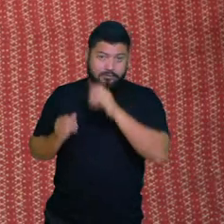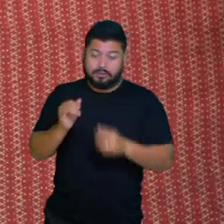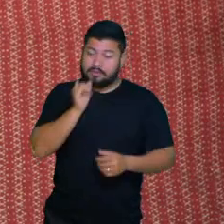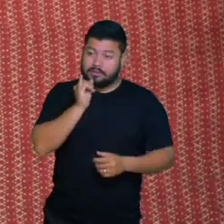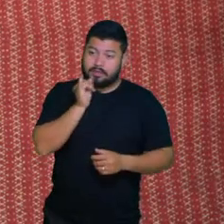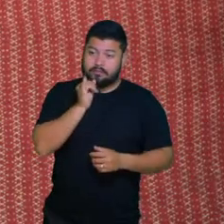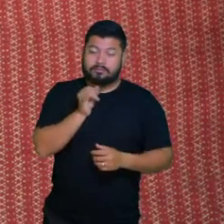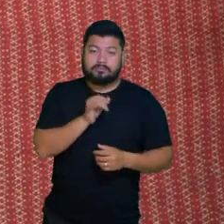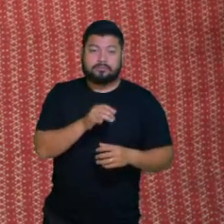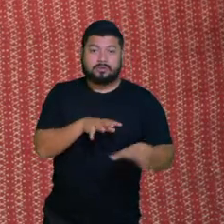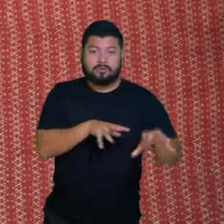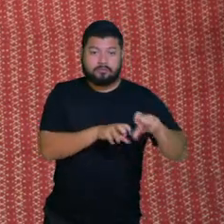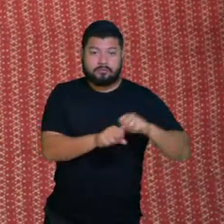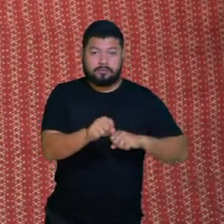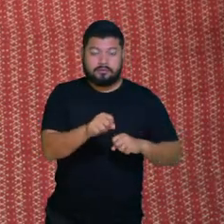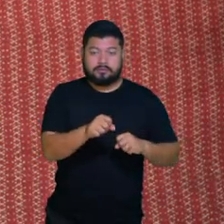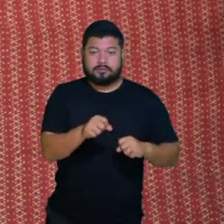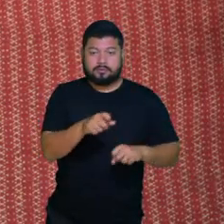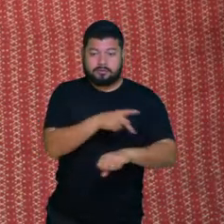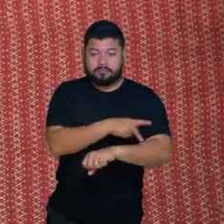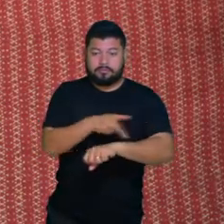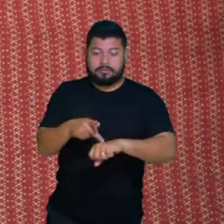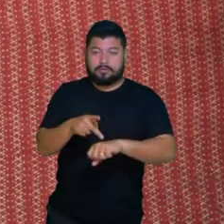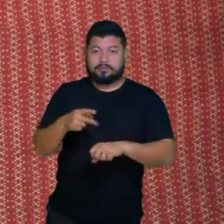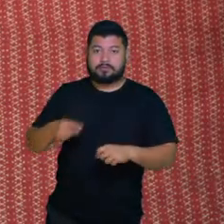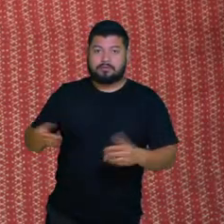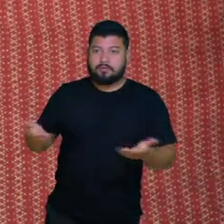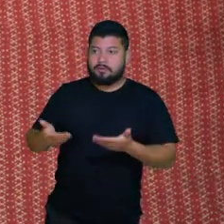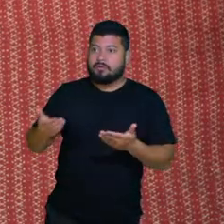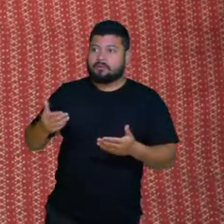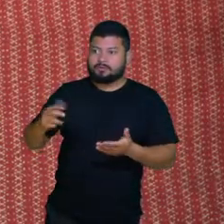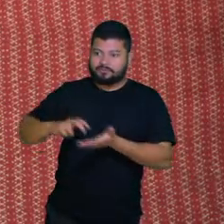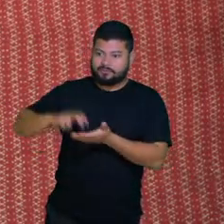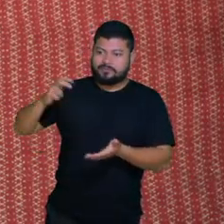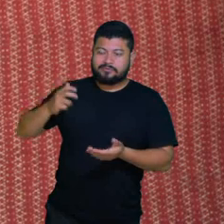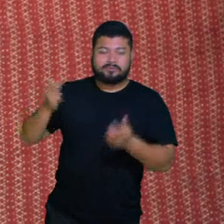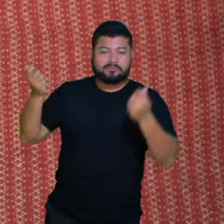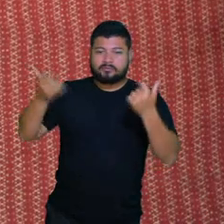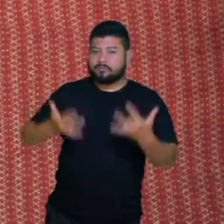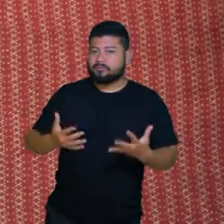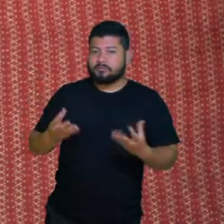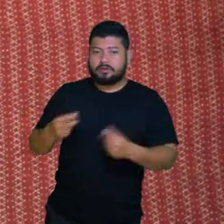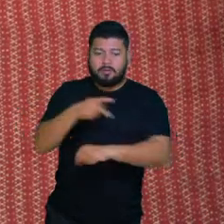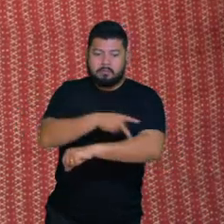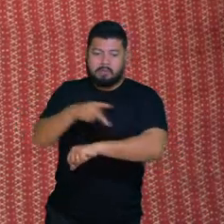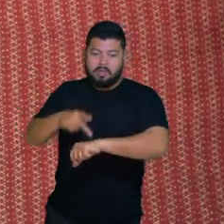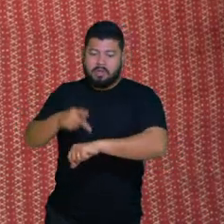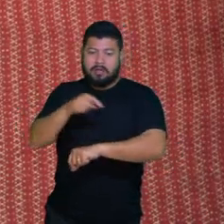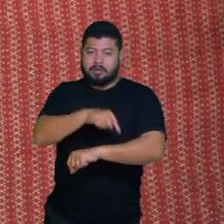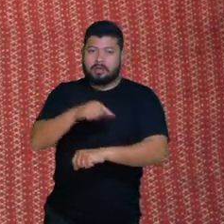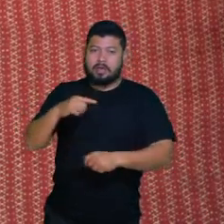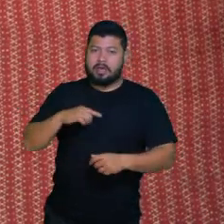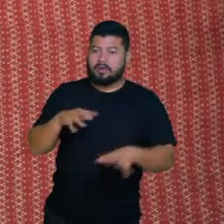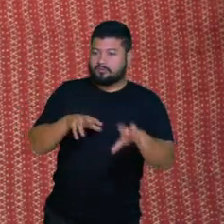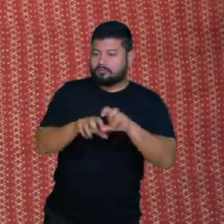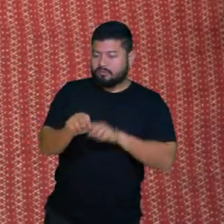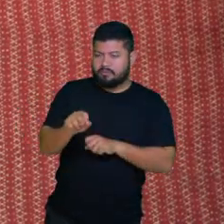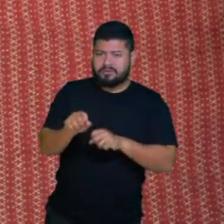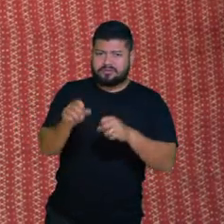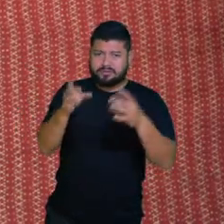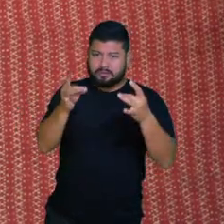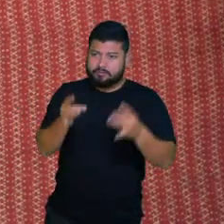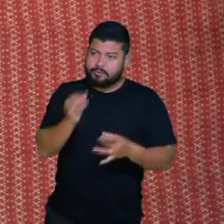temos os nossos pedagogos e hoje pela manhã a gente se falou muito isto pedagogo ele não tem a formação específica em